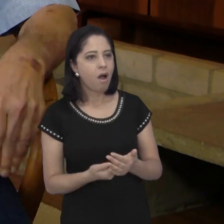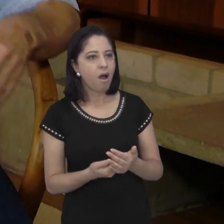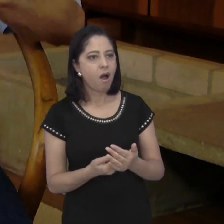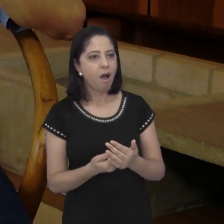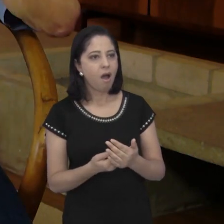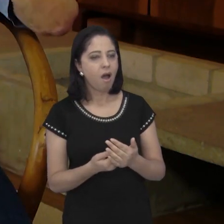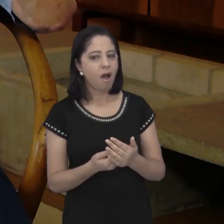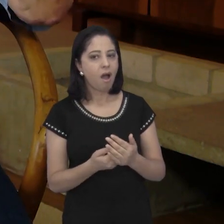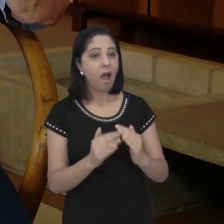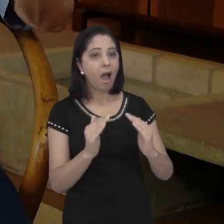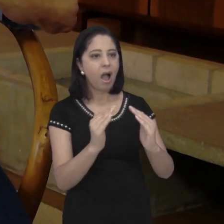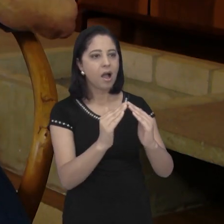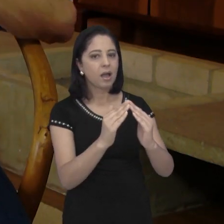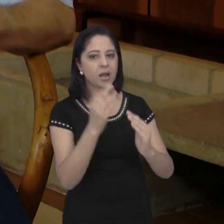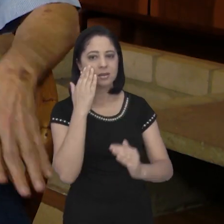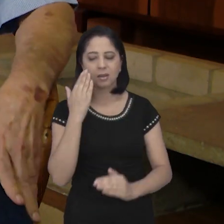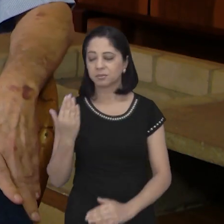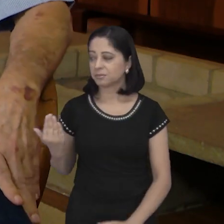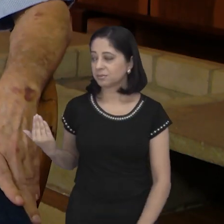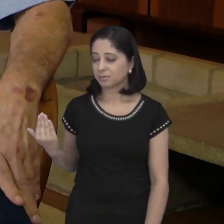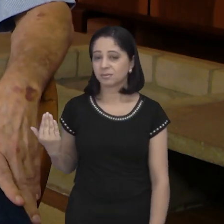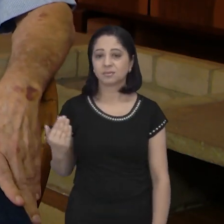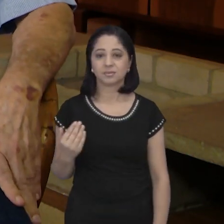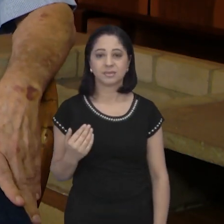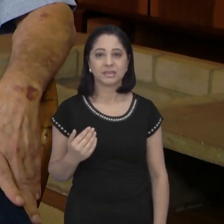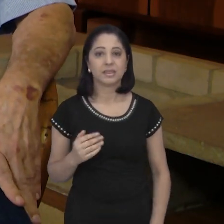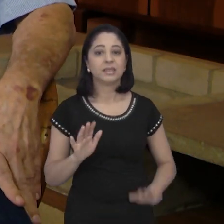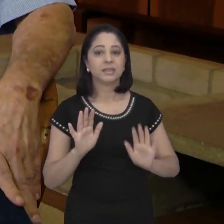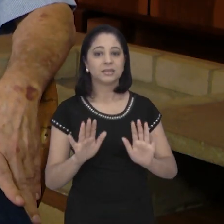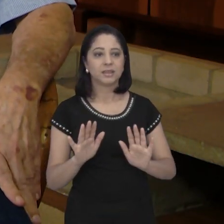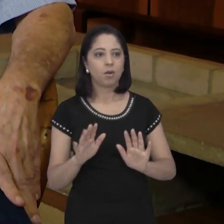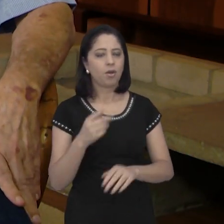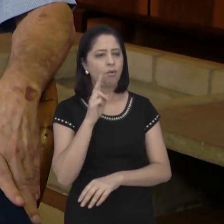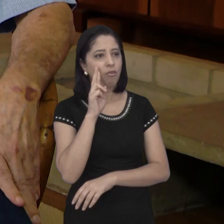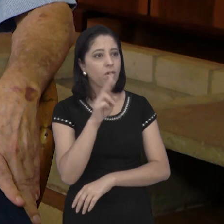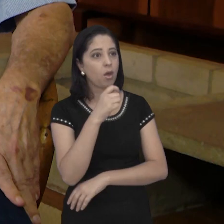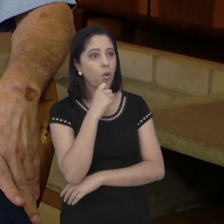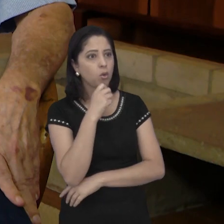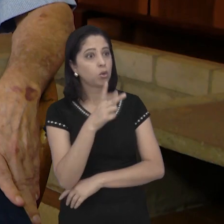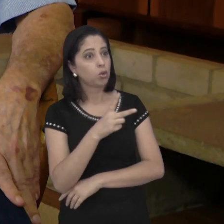por muito tempo, né, durante o curso, e